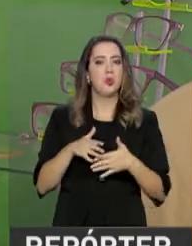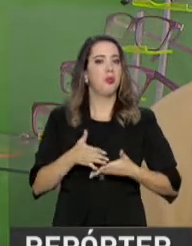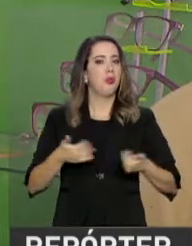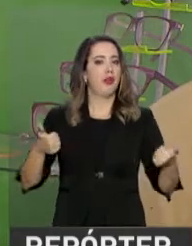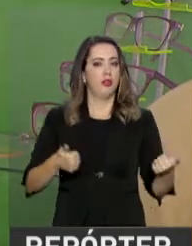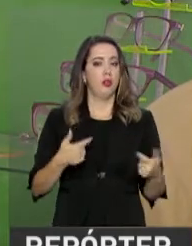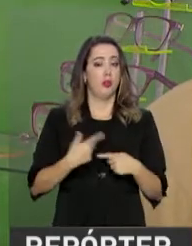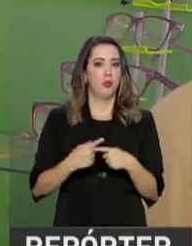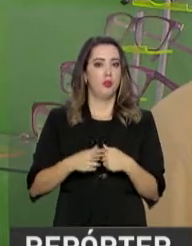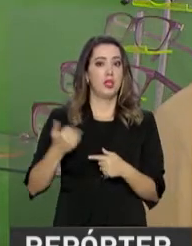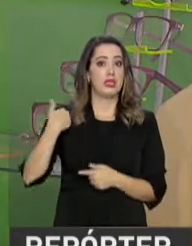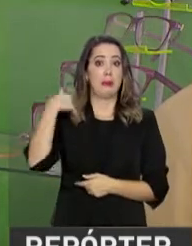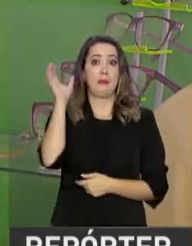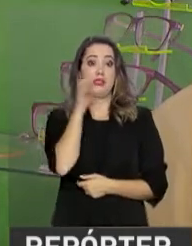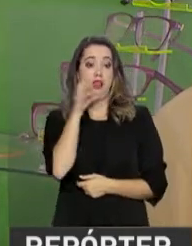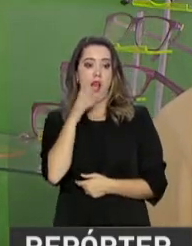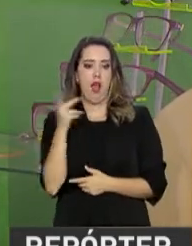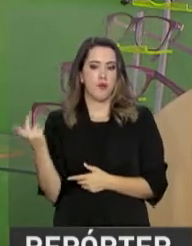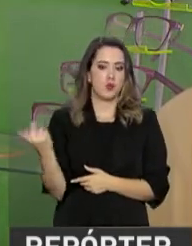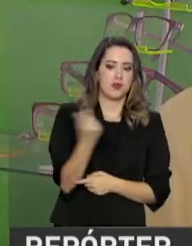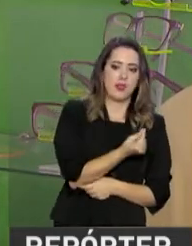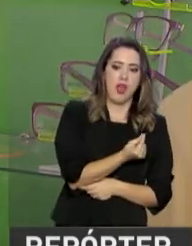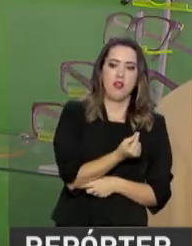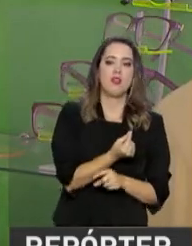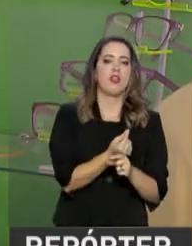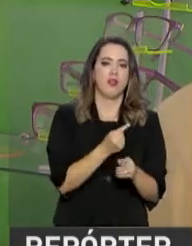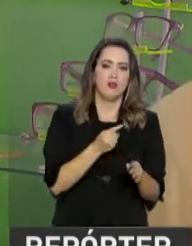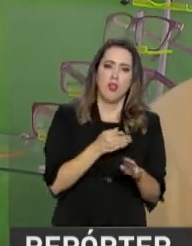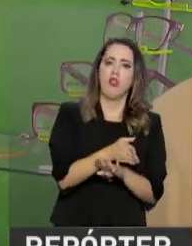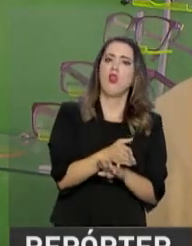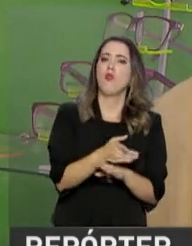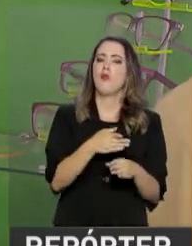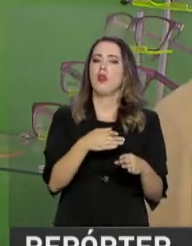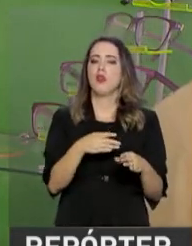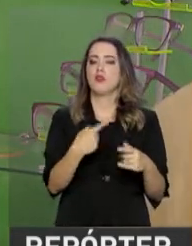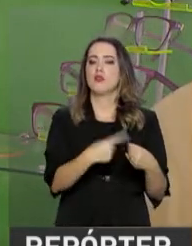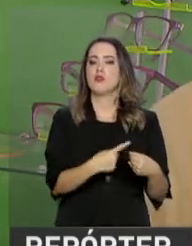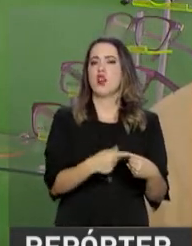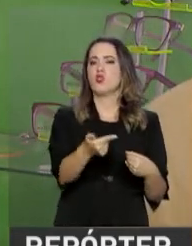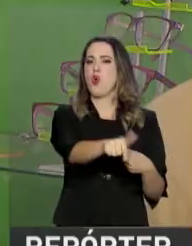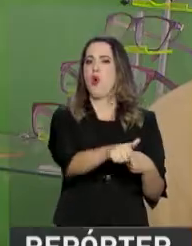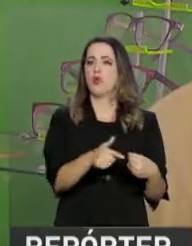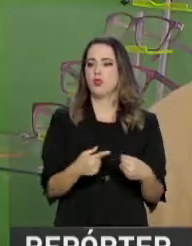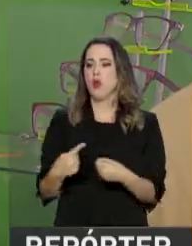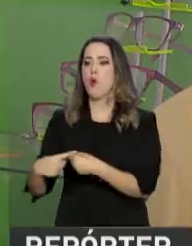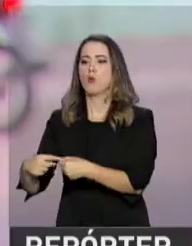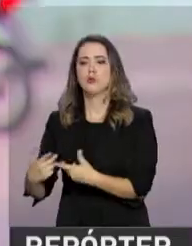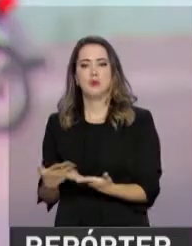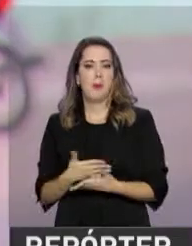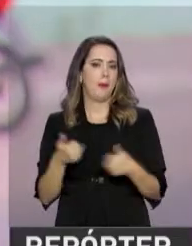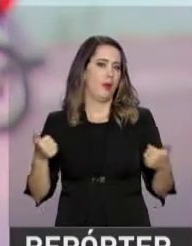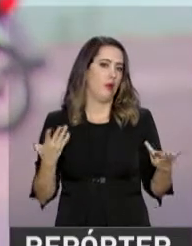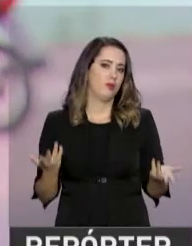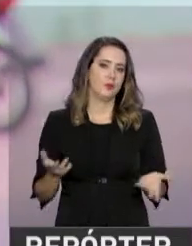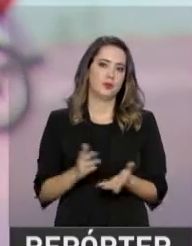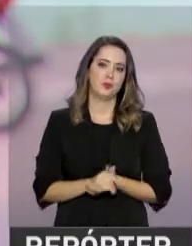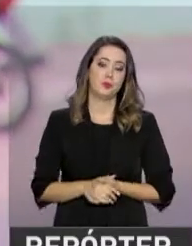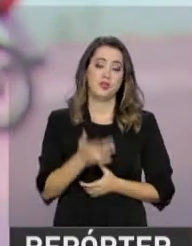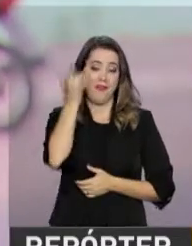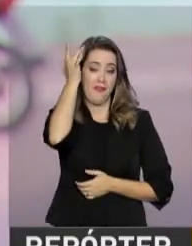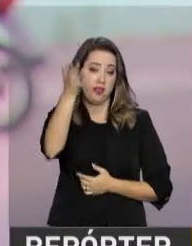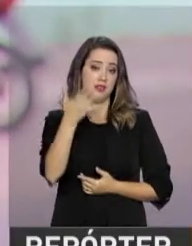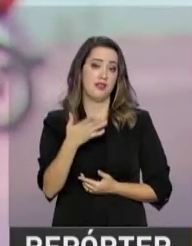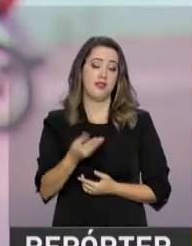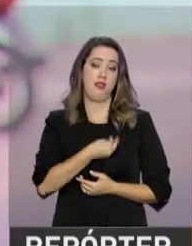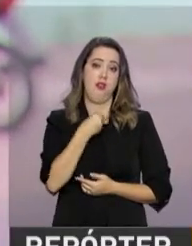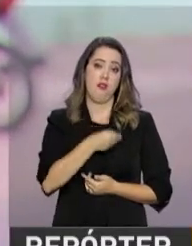é mais rápido pra gente sair resolver um assunto em outra cidade então ficou melhor ela facilita muito